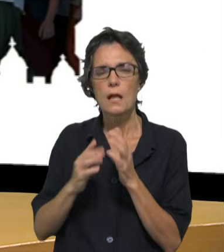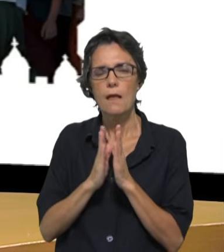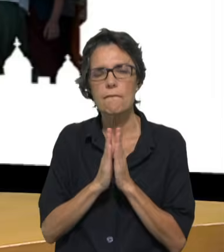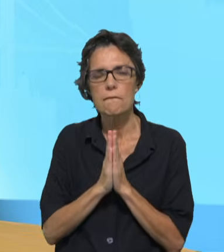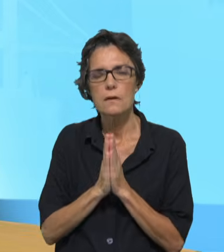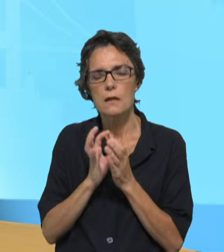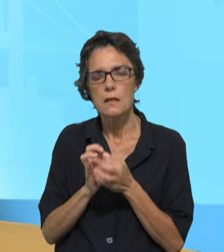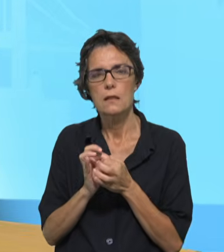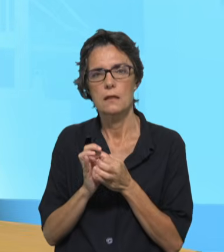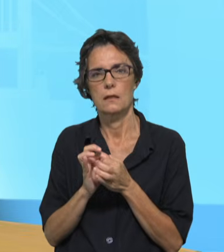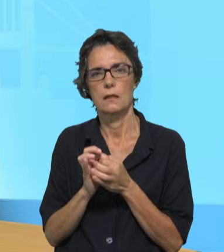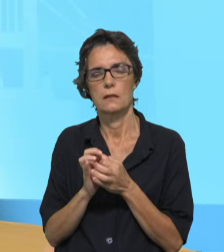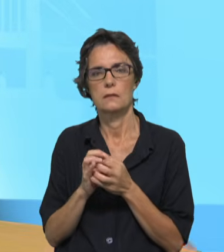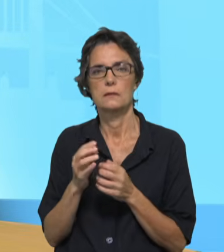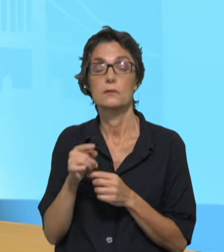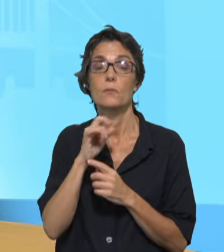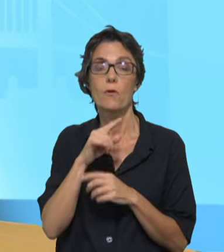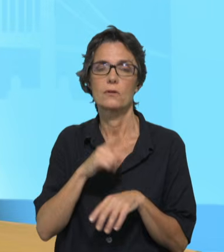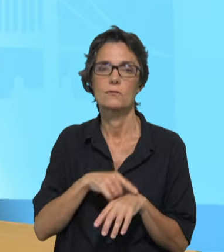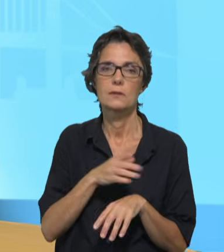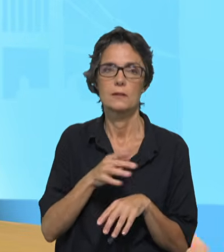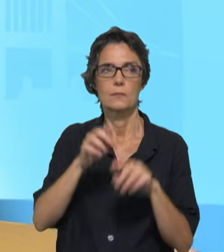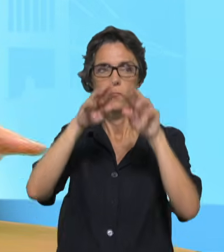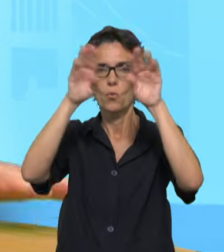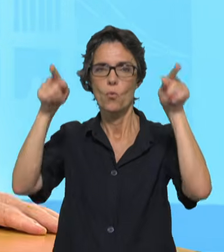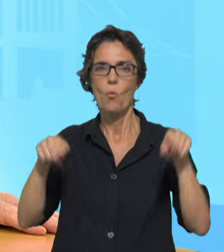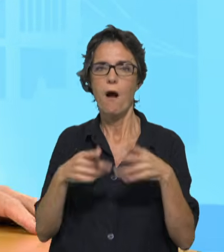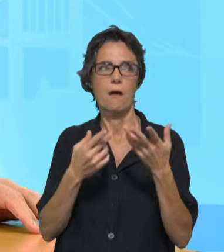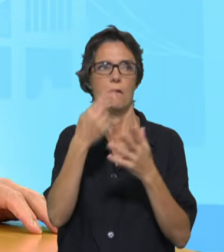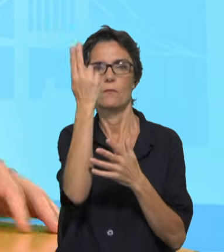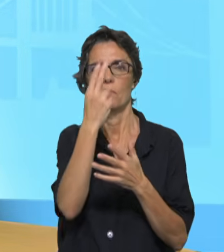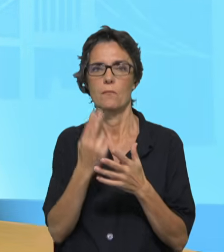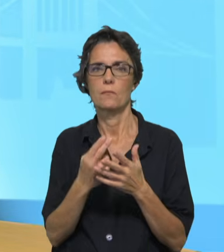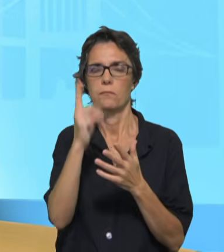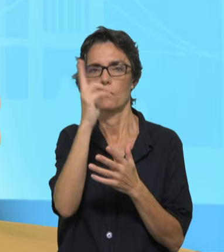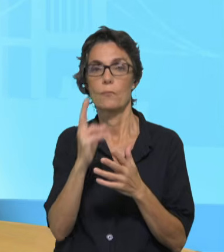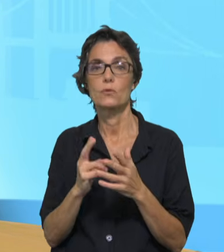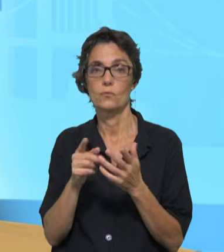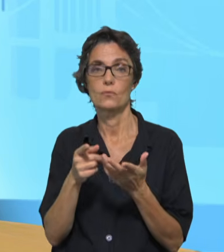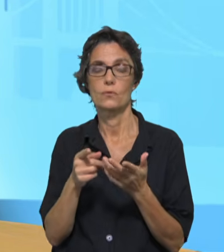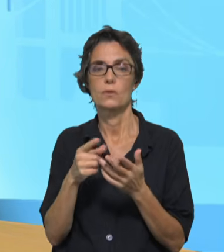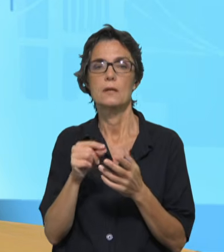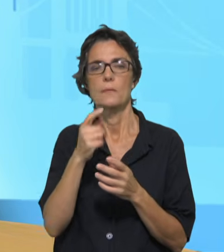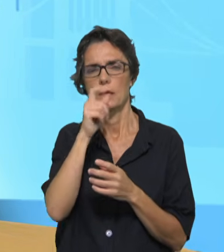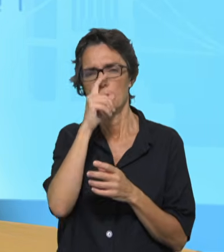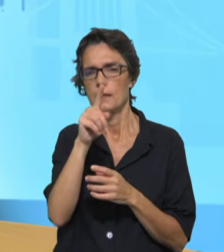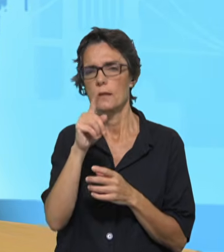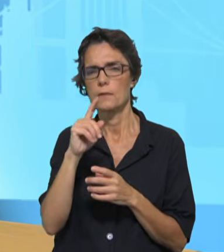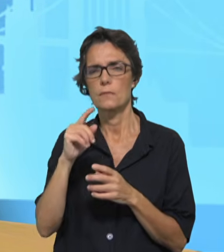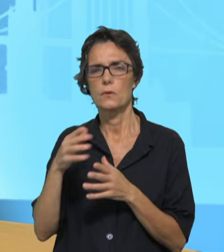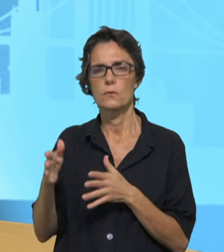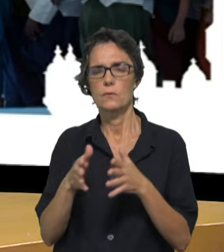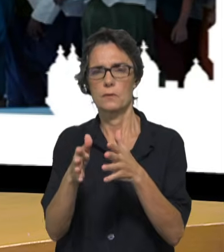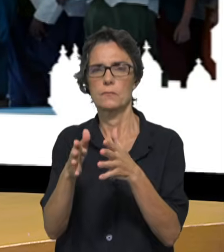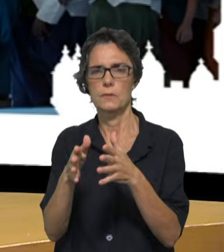templo, podem ser as paredes, podem ser quadros, podem ser pinturas. E também a natureza, e recordo, por exemplo, os caminhos de peregrinação que Portugal